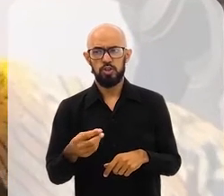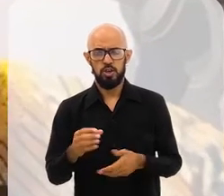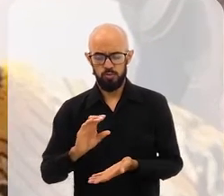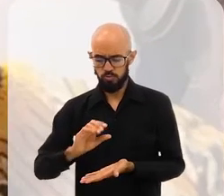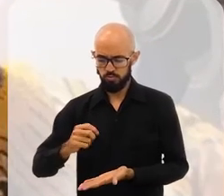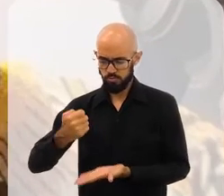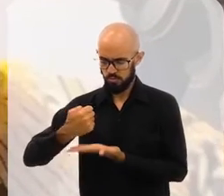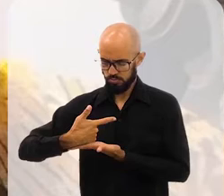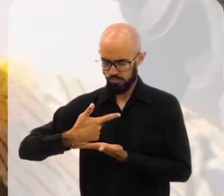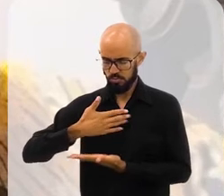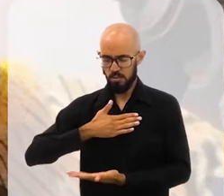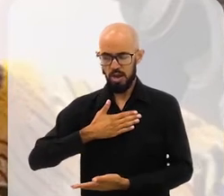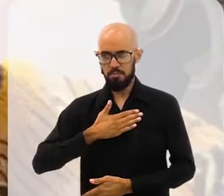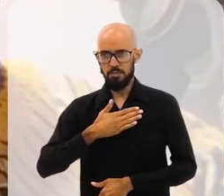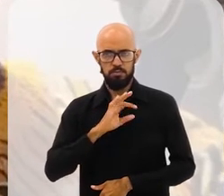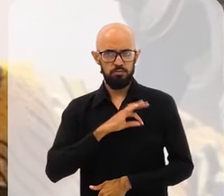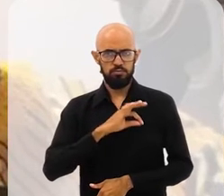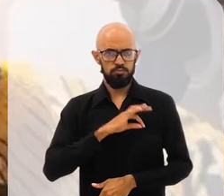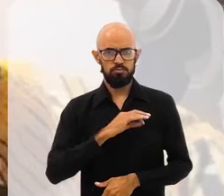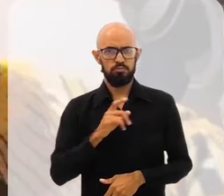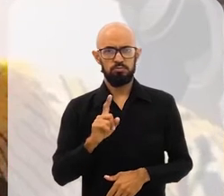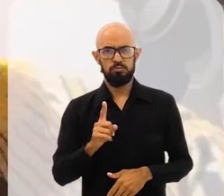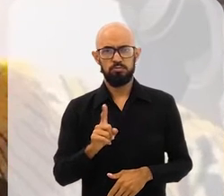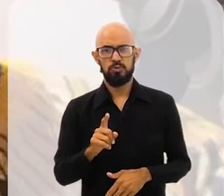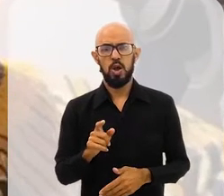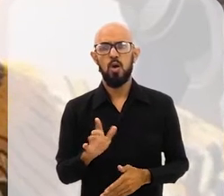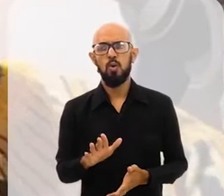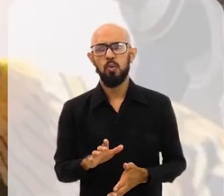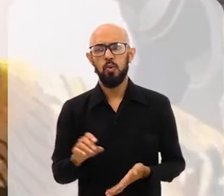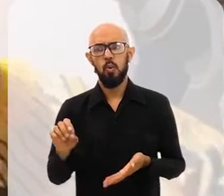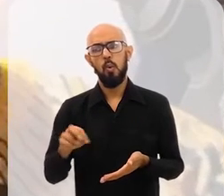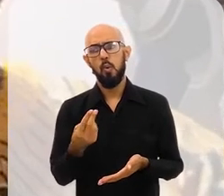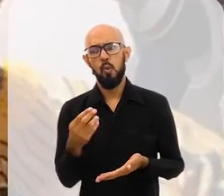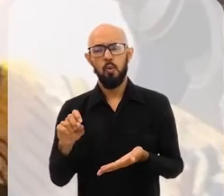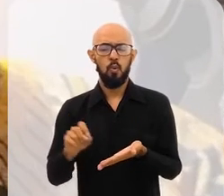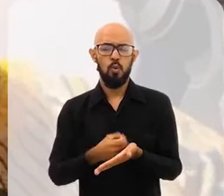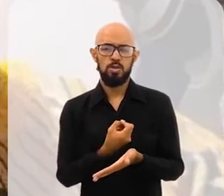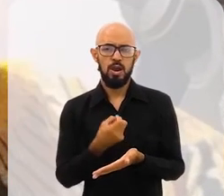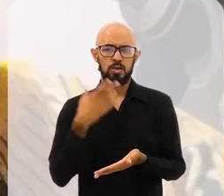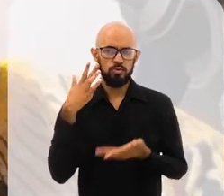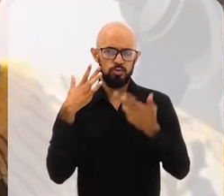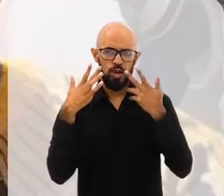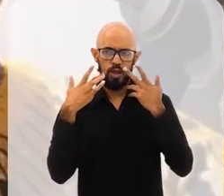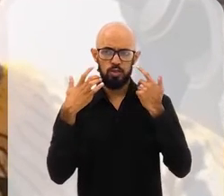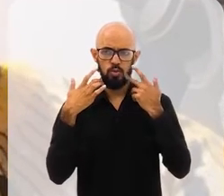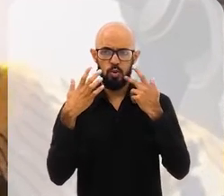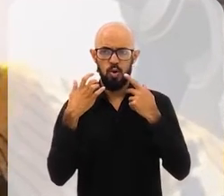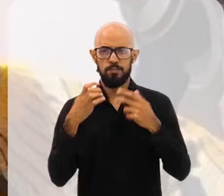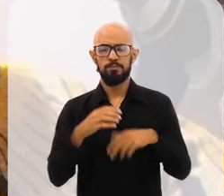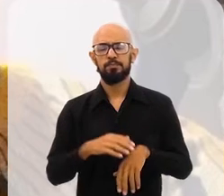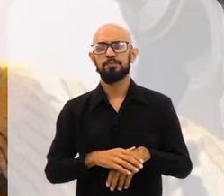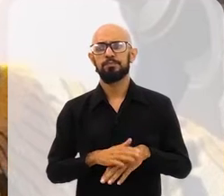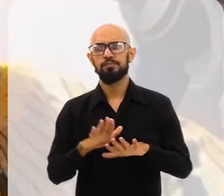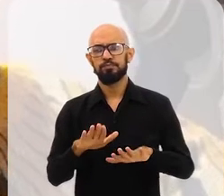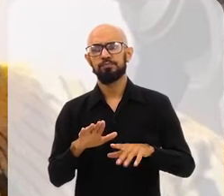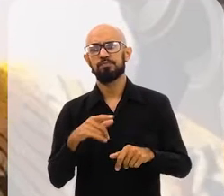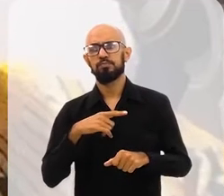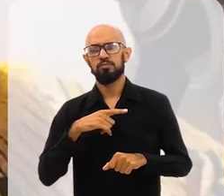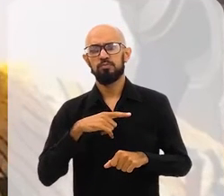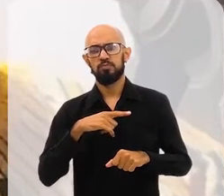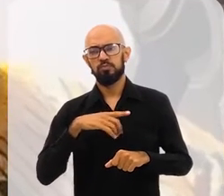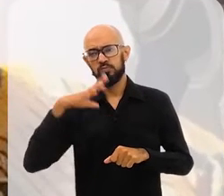de Caxias um pagamento sólido é é um contrato de ator e reprodução